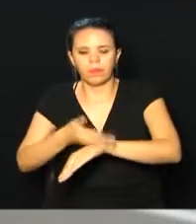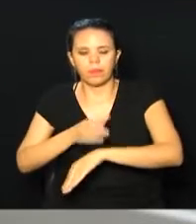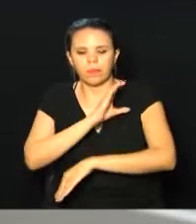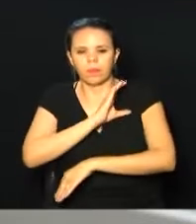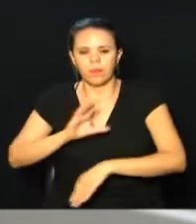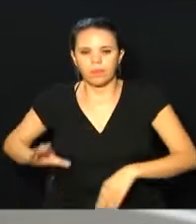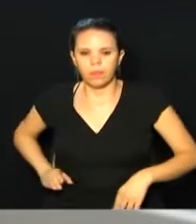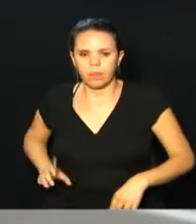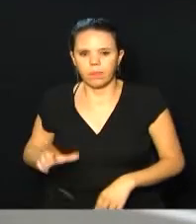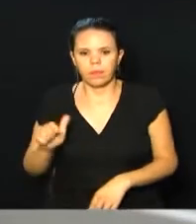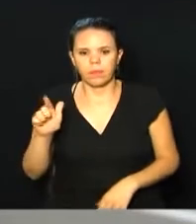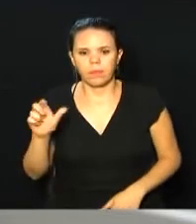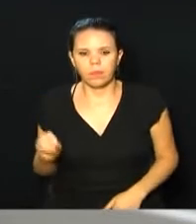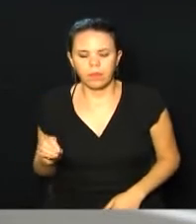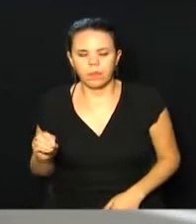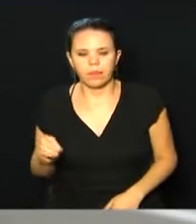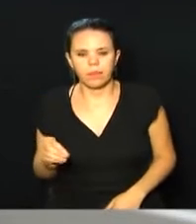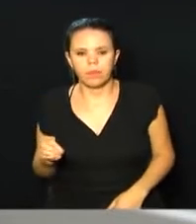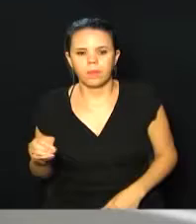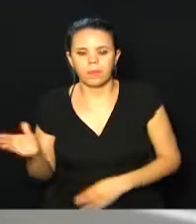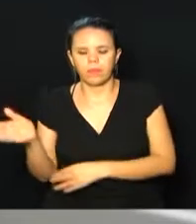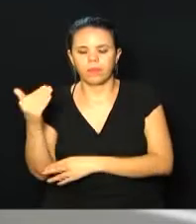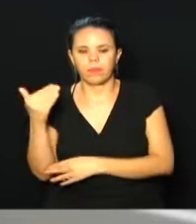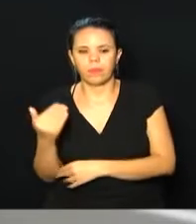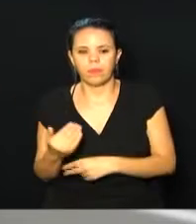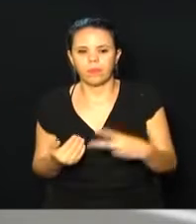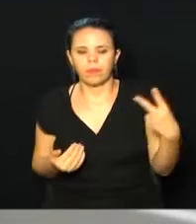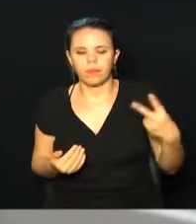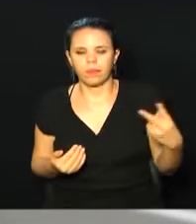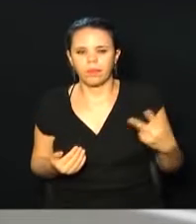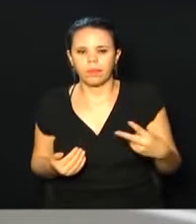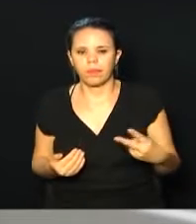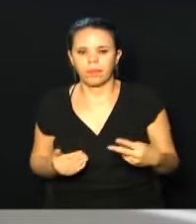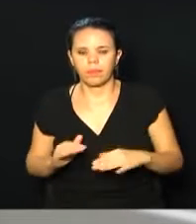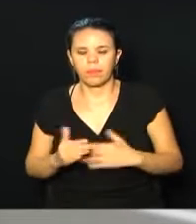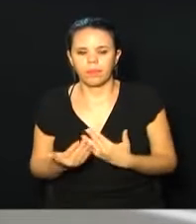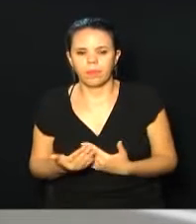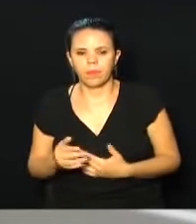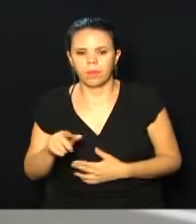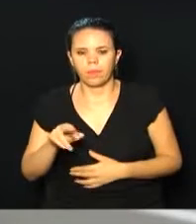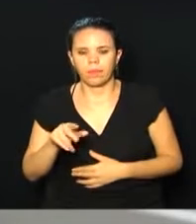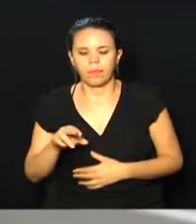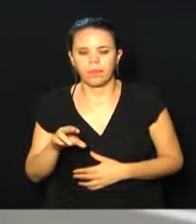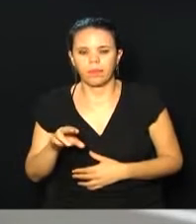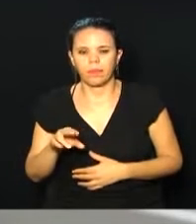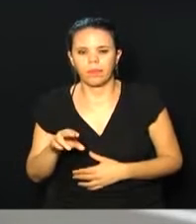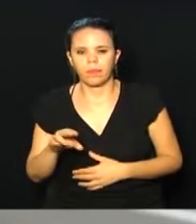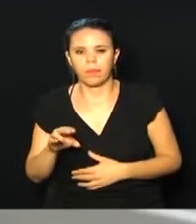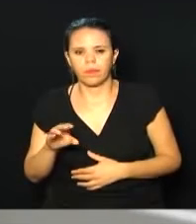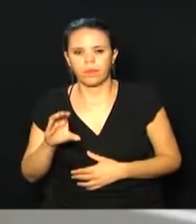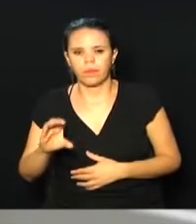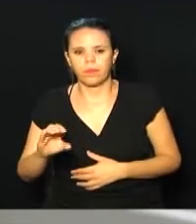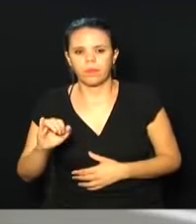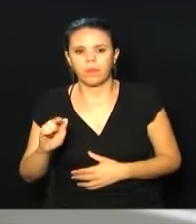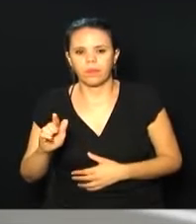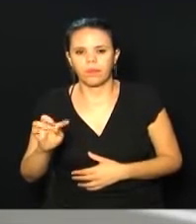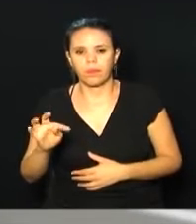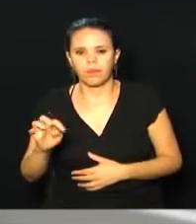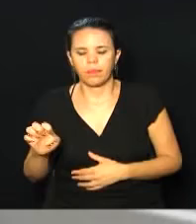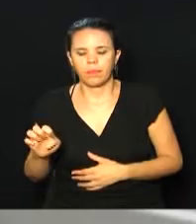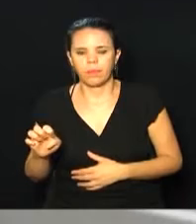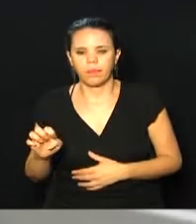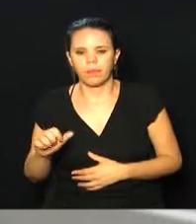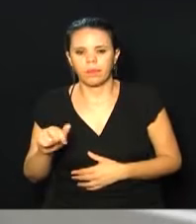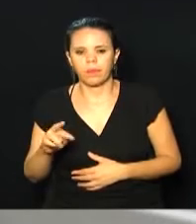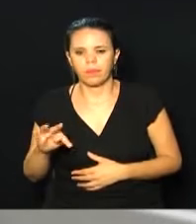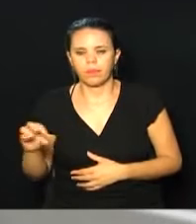do Lago 1, Jardim das Bandeiras 2, Jardim Irmão Sigriste, Santo Antônio na Rua Martinica,